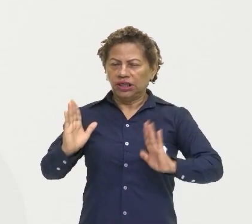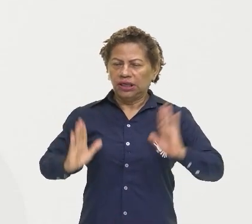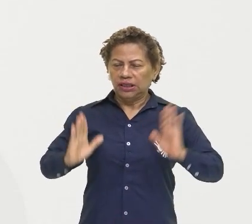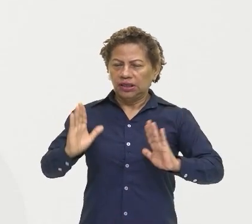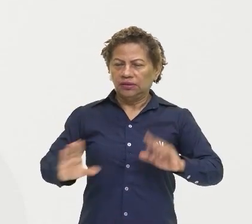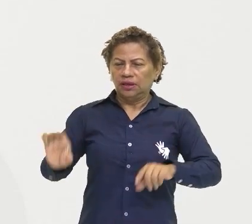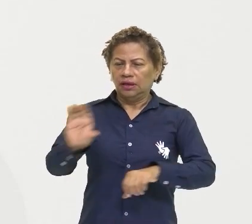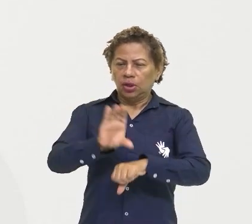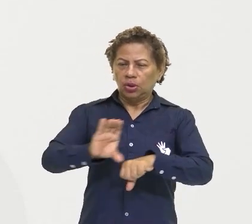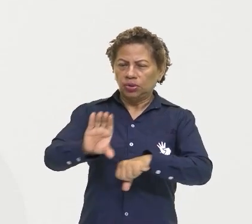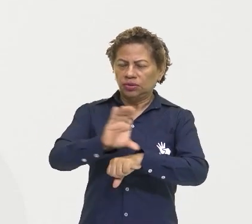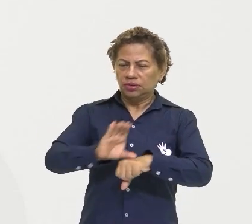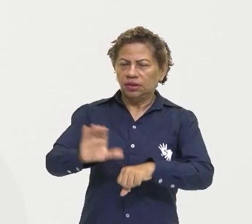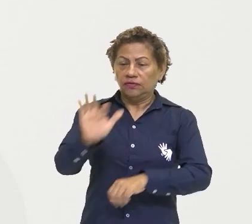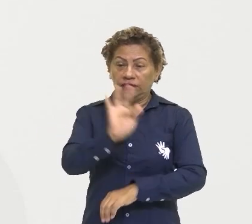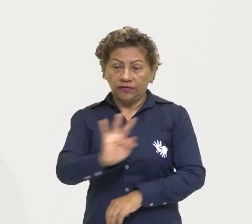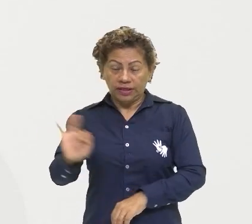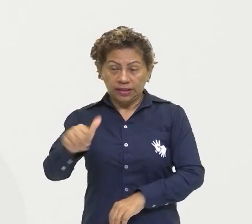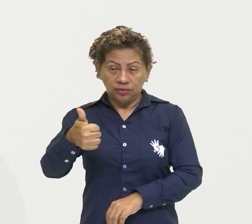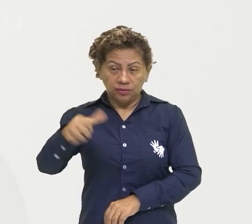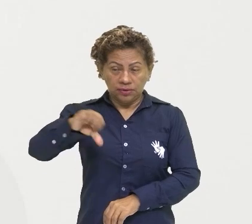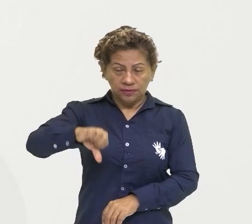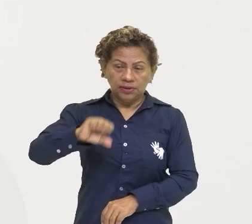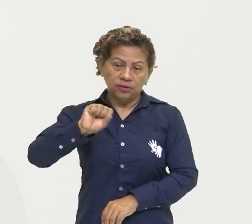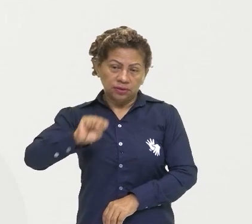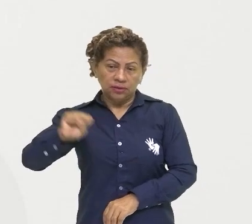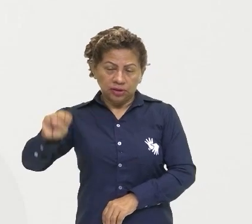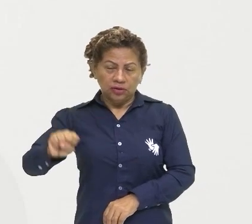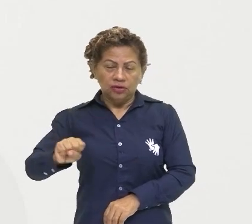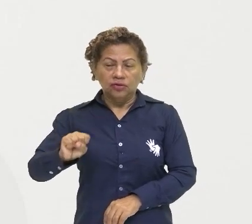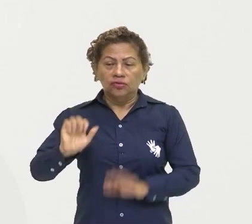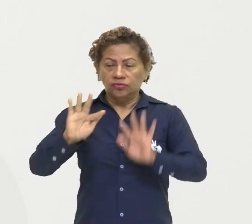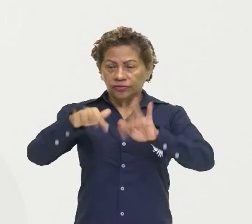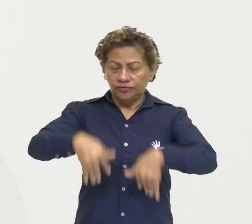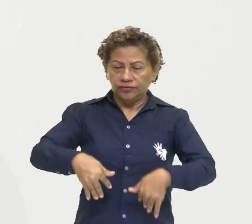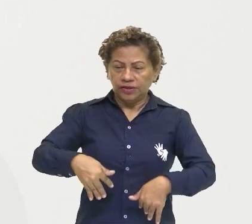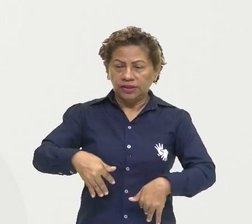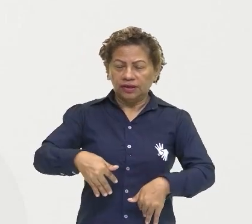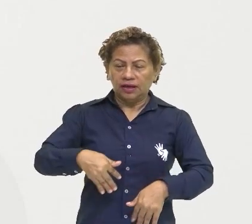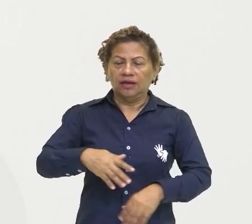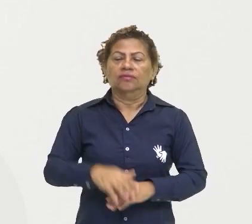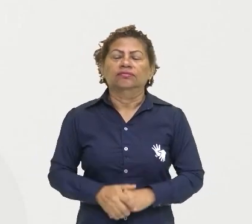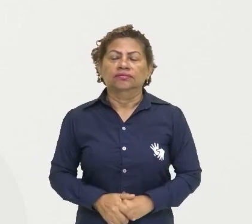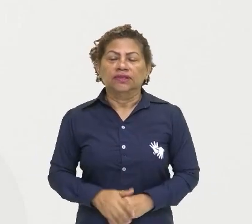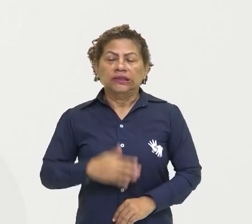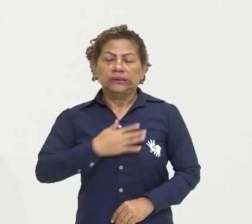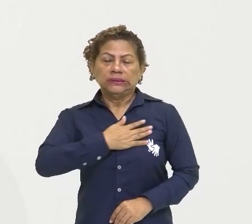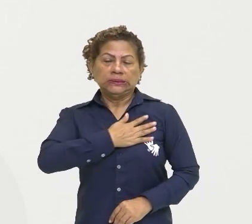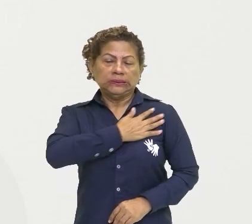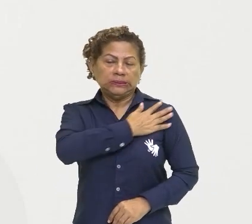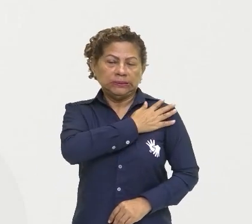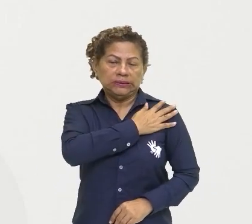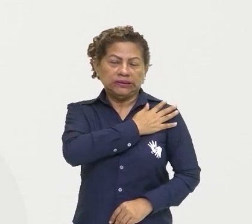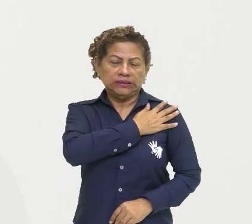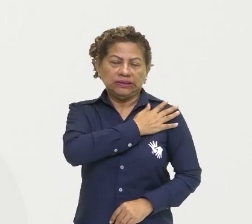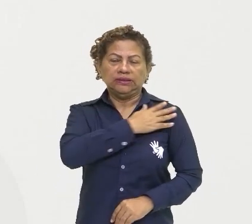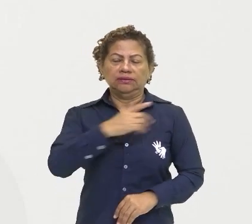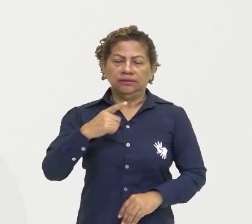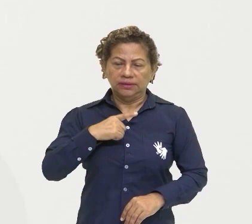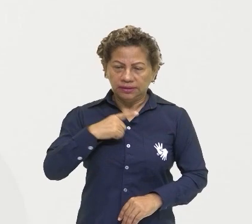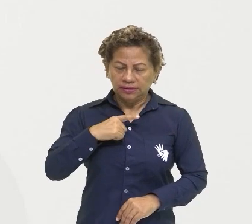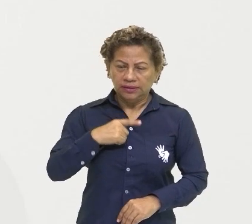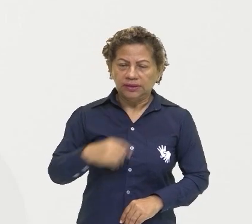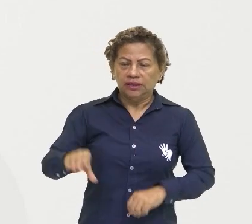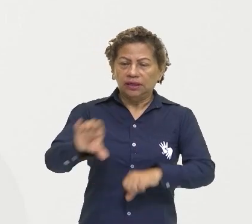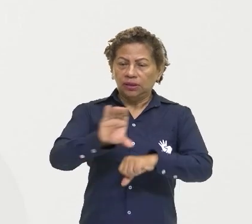o período em que a Constituição ela é elaborada e finalizada. Quem participa da construção do Estatuto